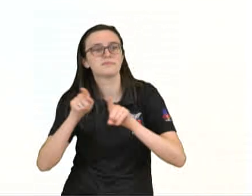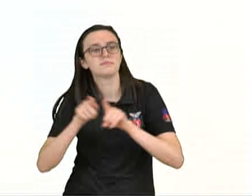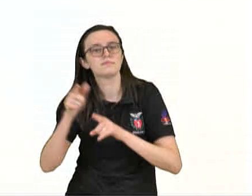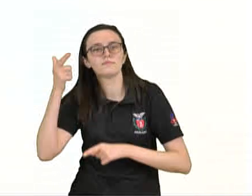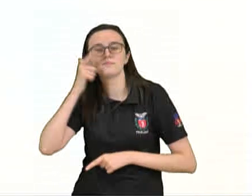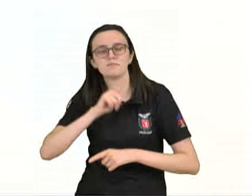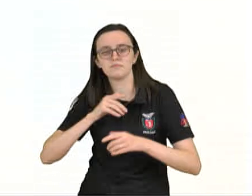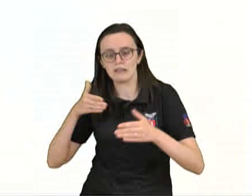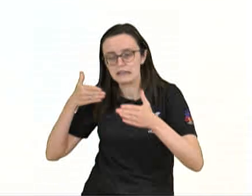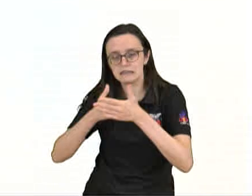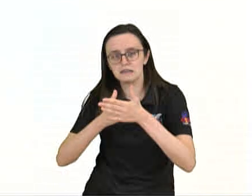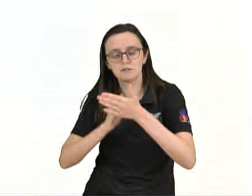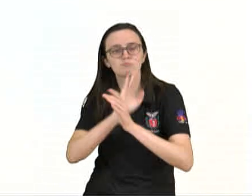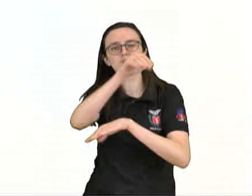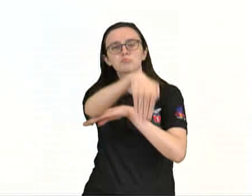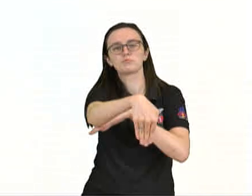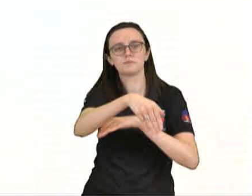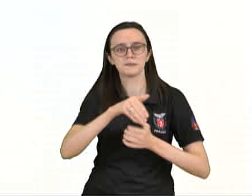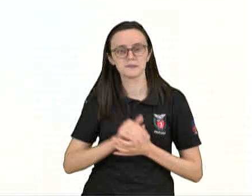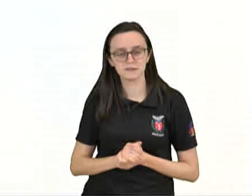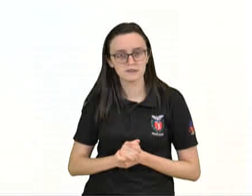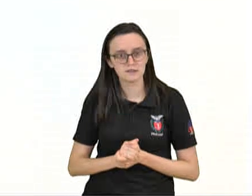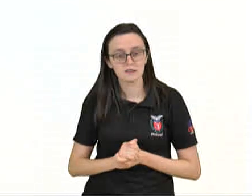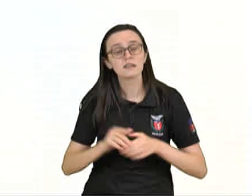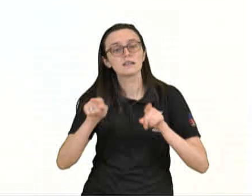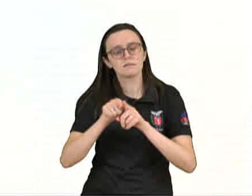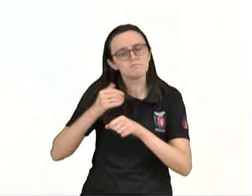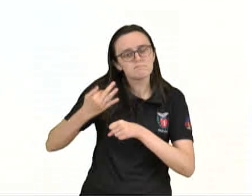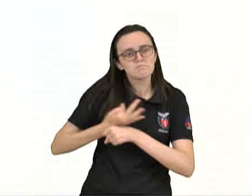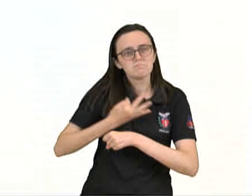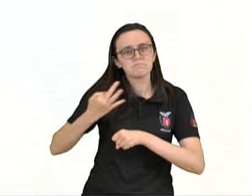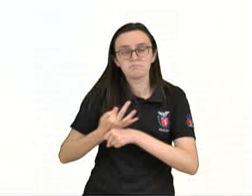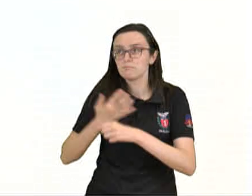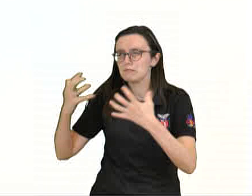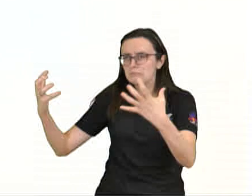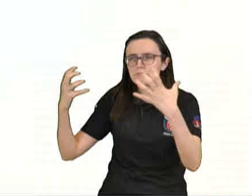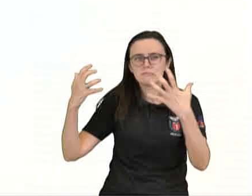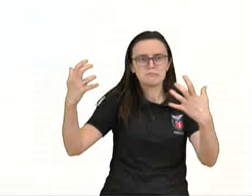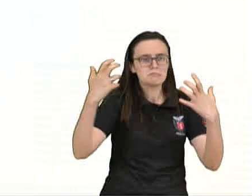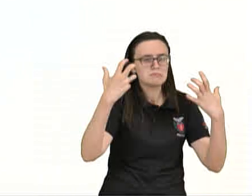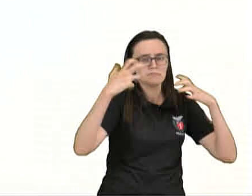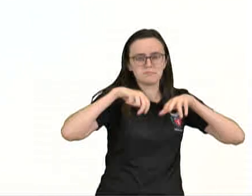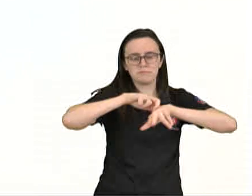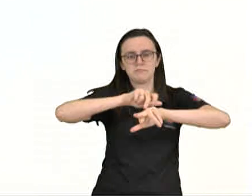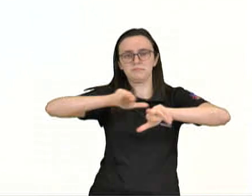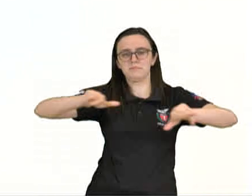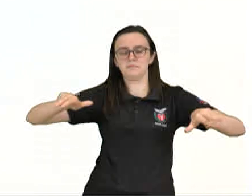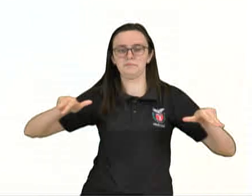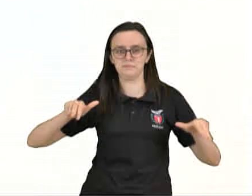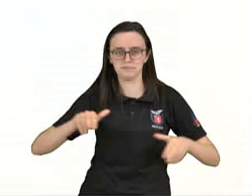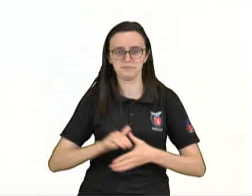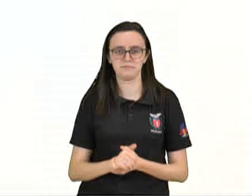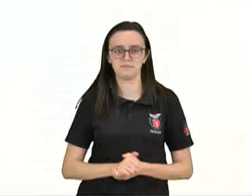superar obstáculos ou resistir à pressão de situações adversas.